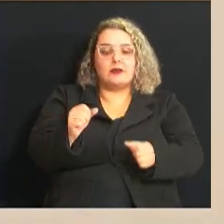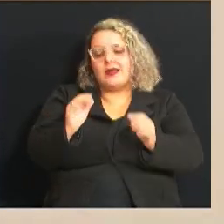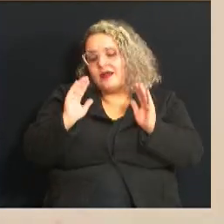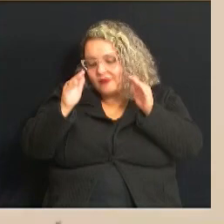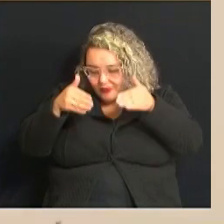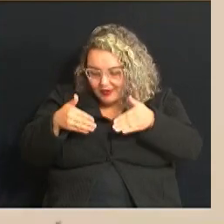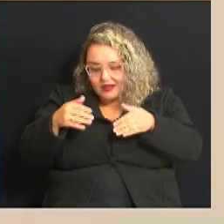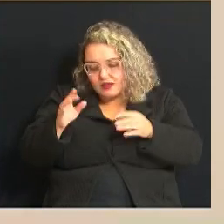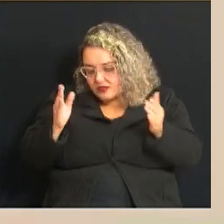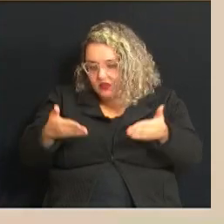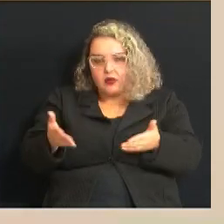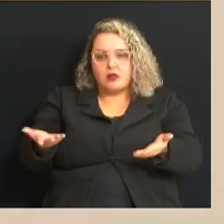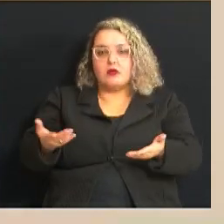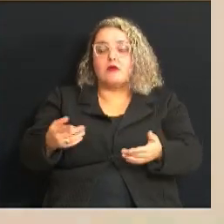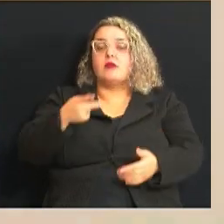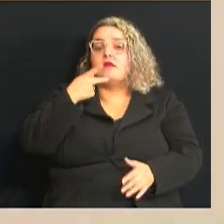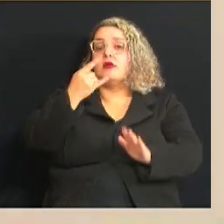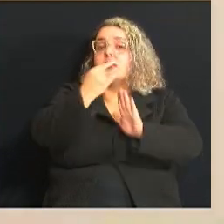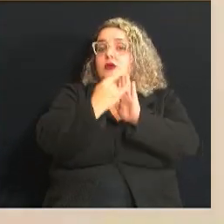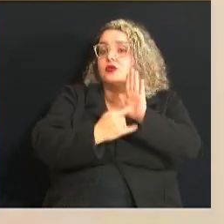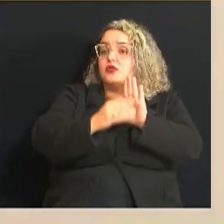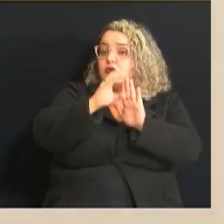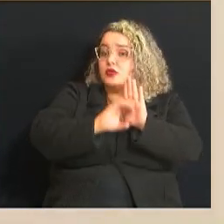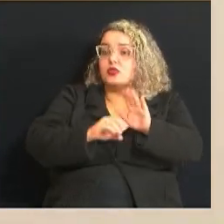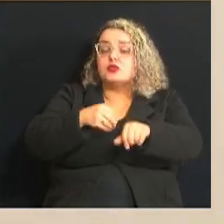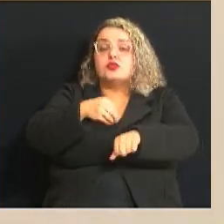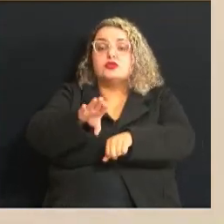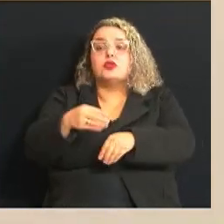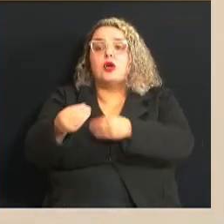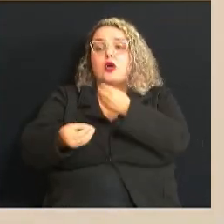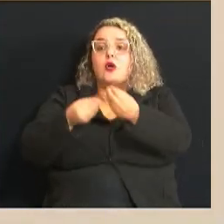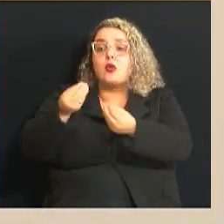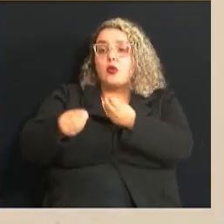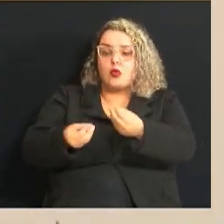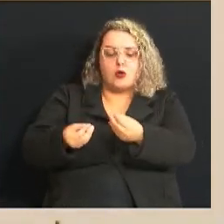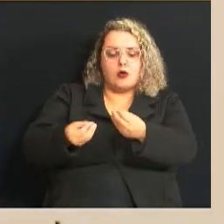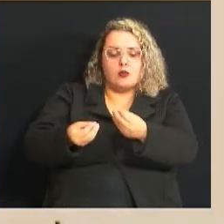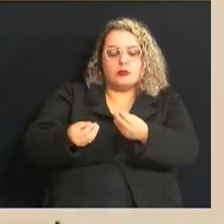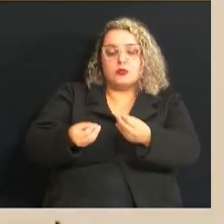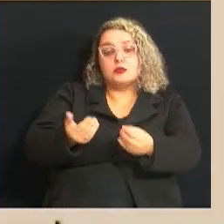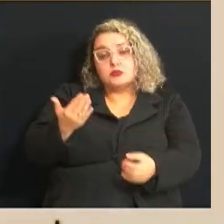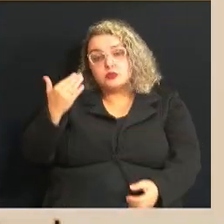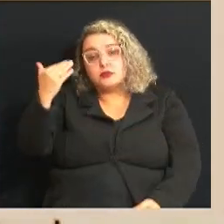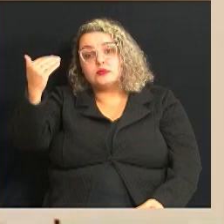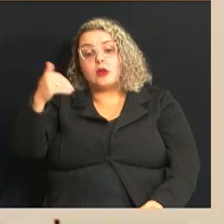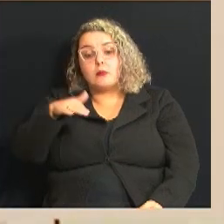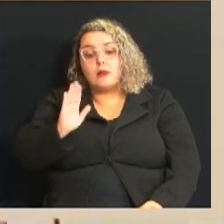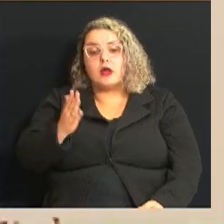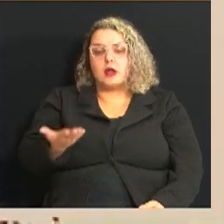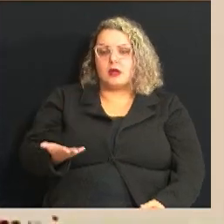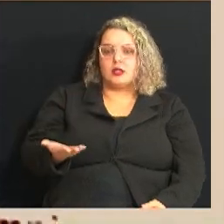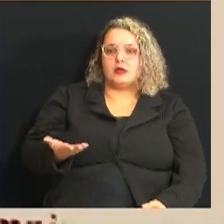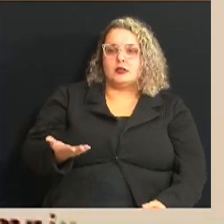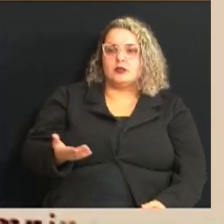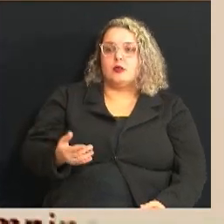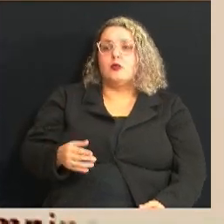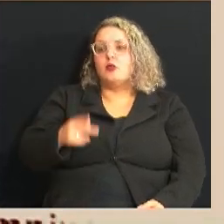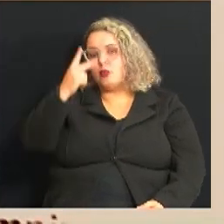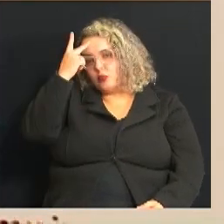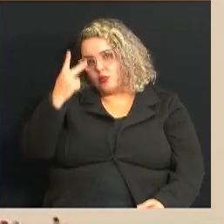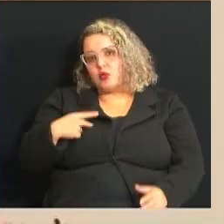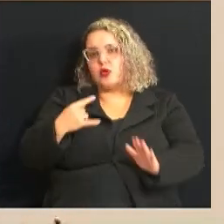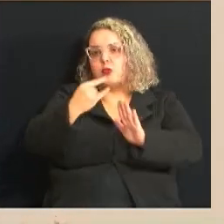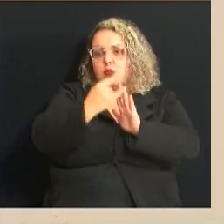currículo, a gente vai dar dicas para esse jovem, como já se sobressair dos demais candidatos, já através do currículo. A gente vai falar